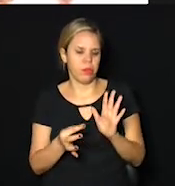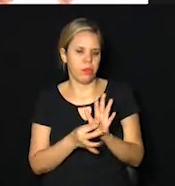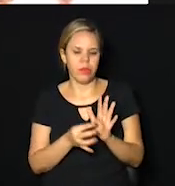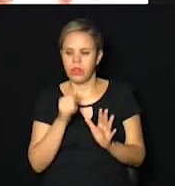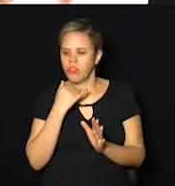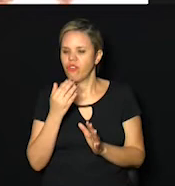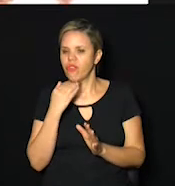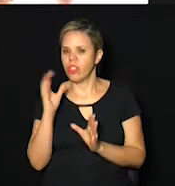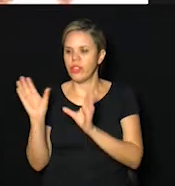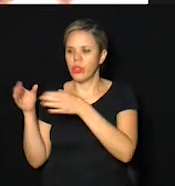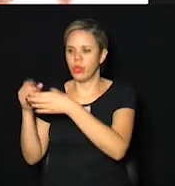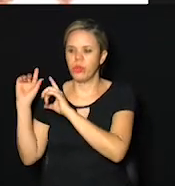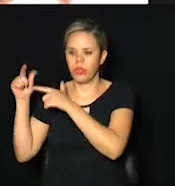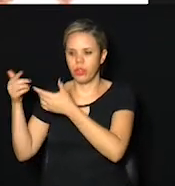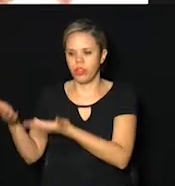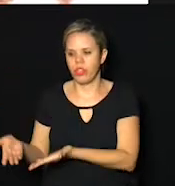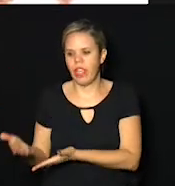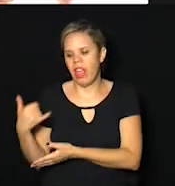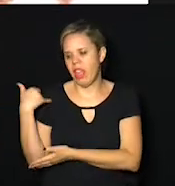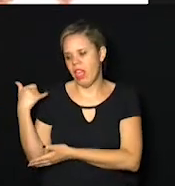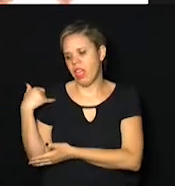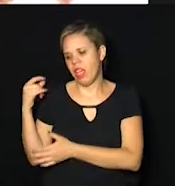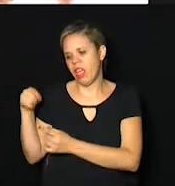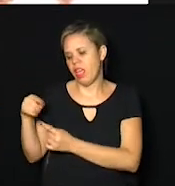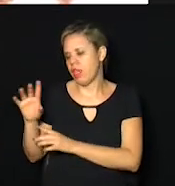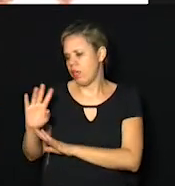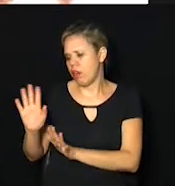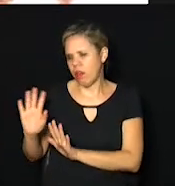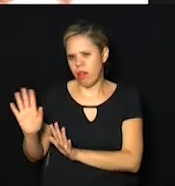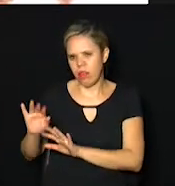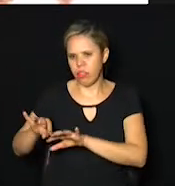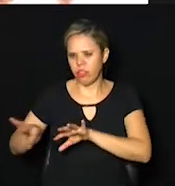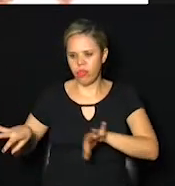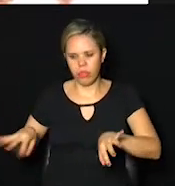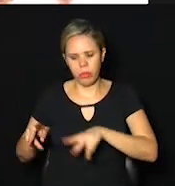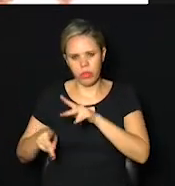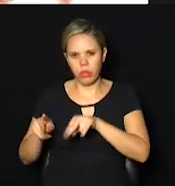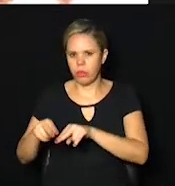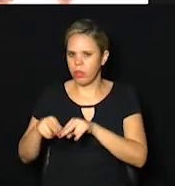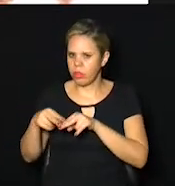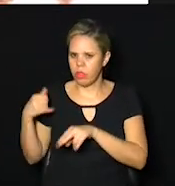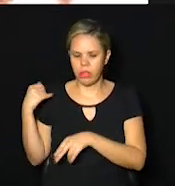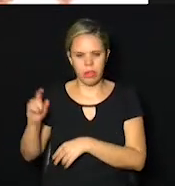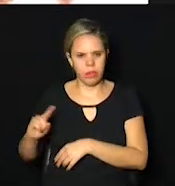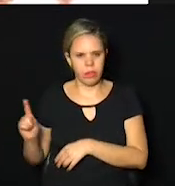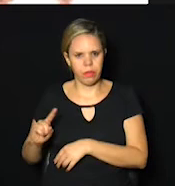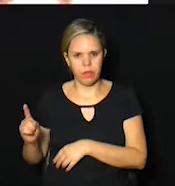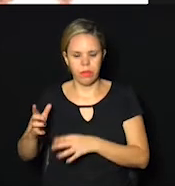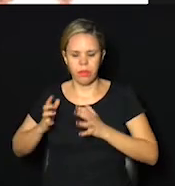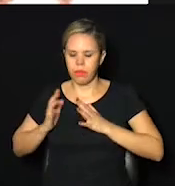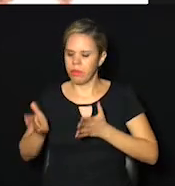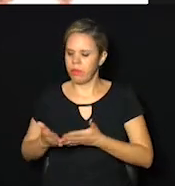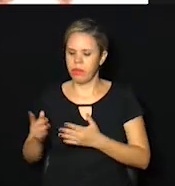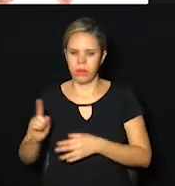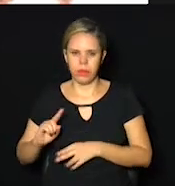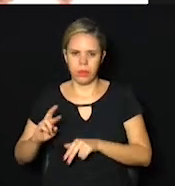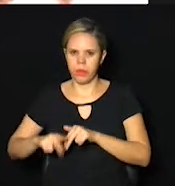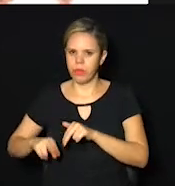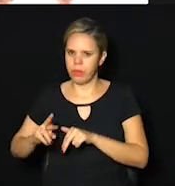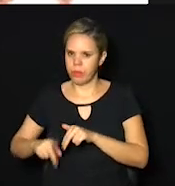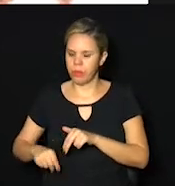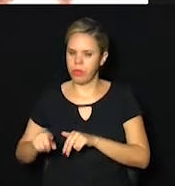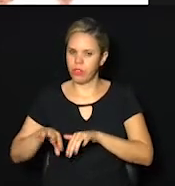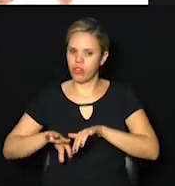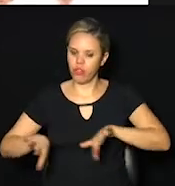e tentar falar, não, mas a idade é tal. Não, gente, não dividam as pessoas só por idade, classe social e gênero. Você tem que